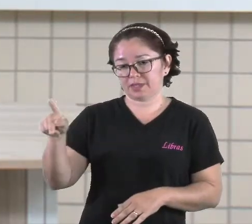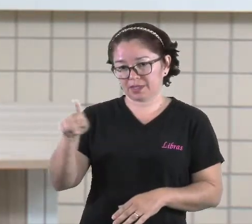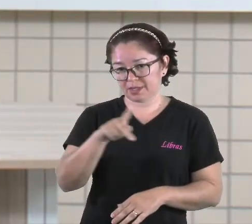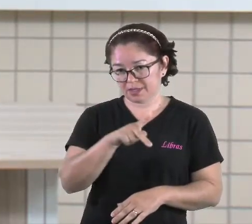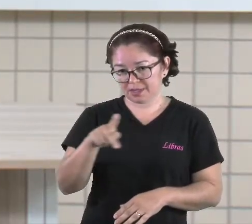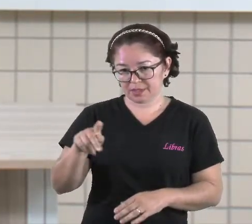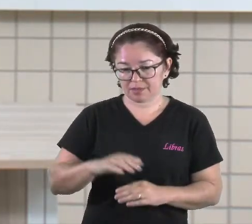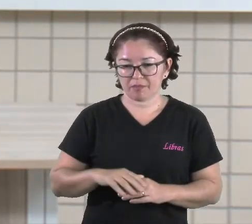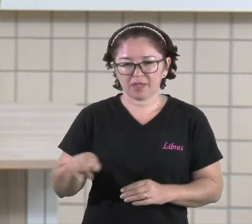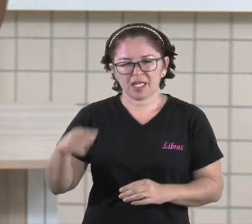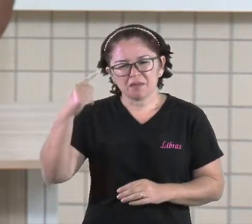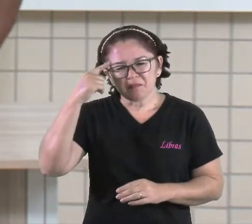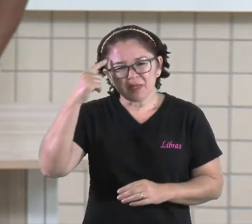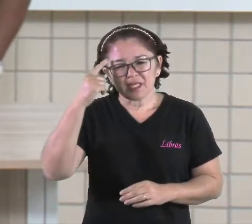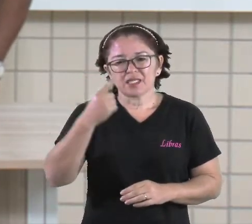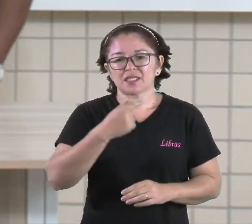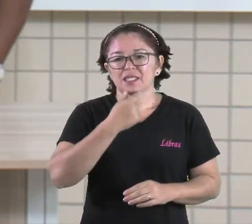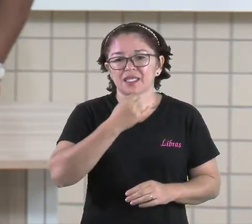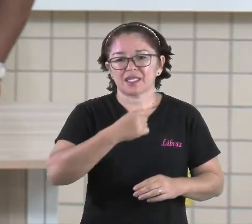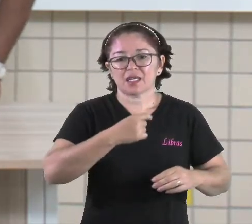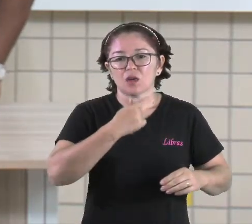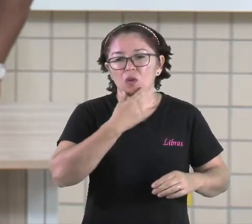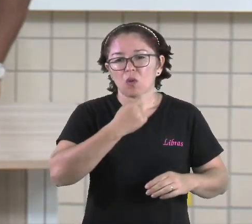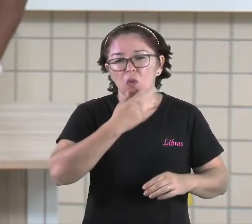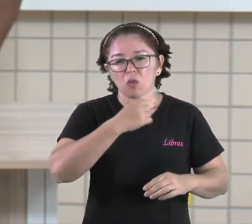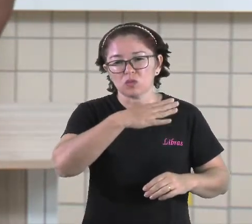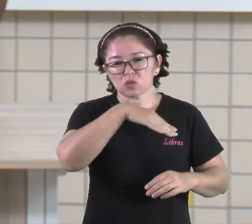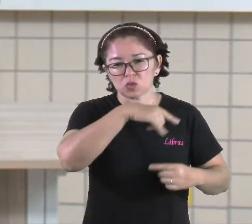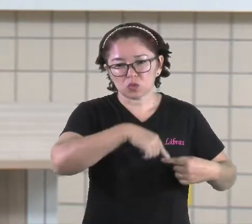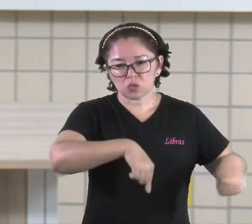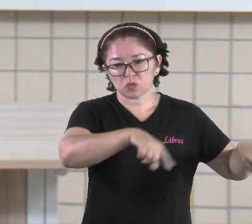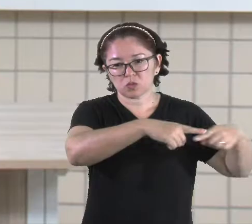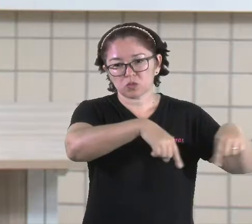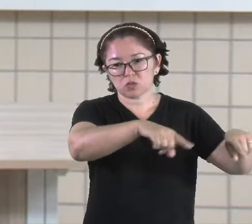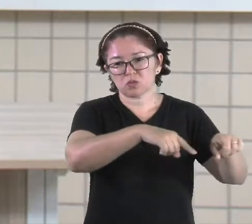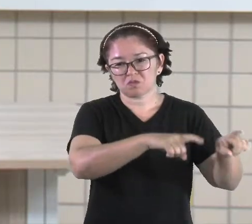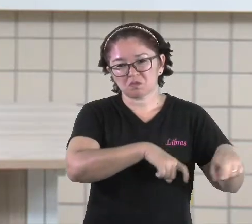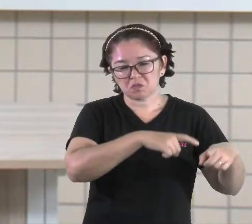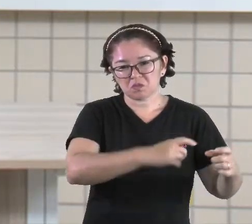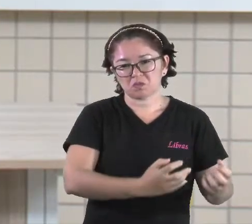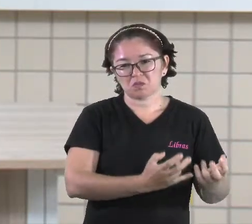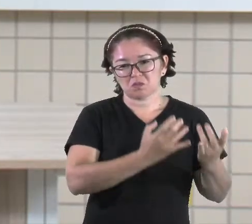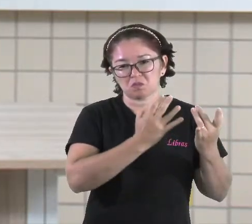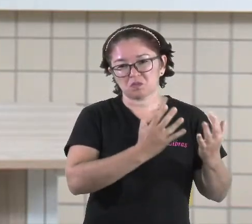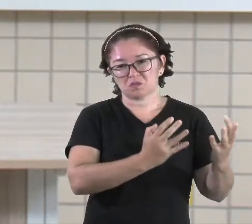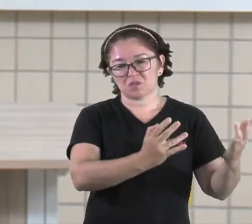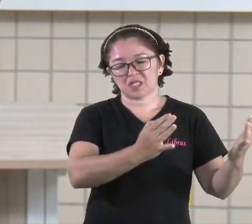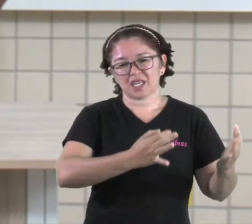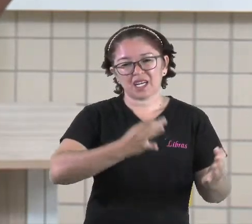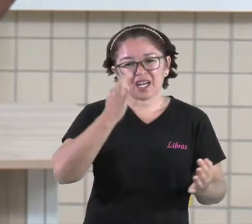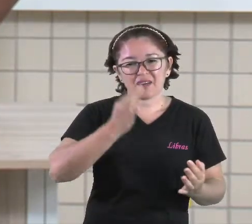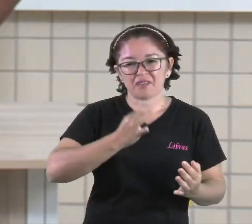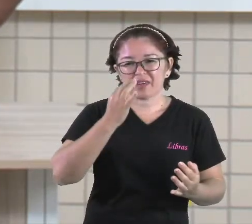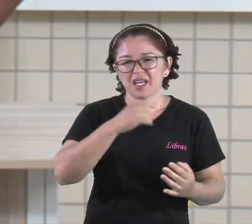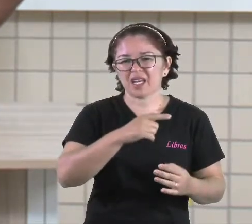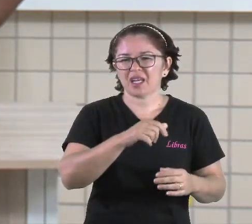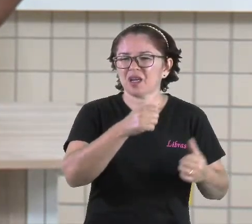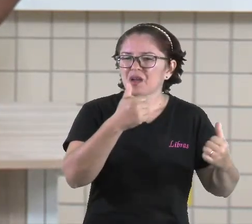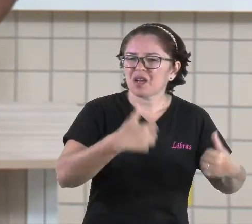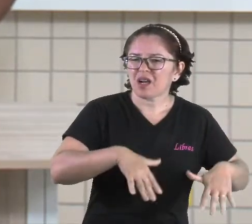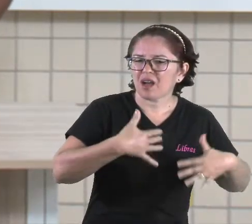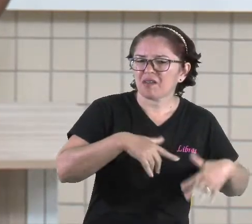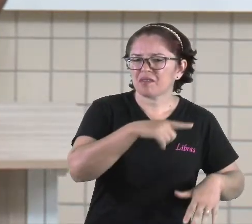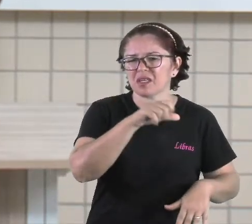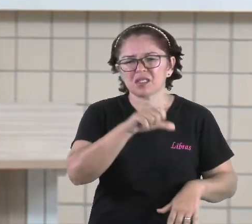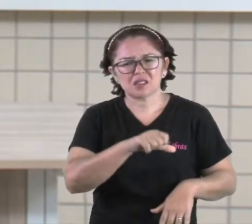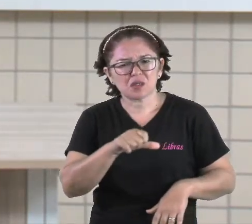que sofriam com a crise de 1929. A crise de 1929, lá ocorrida nos Estados Unidos, causou uma